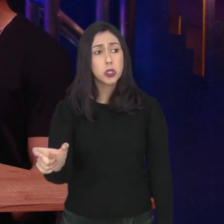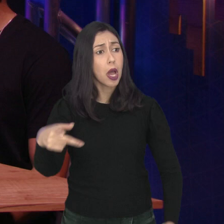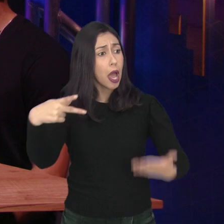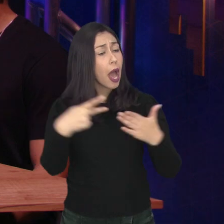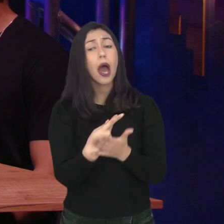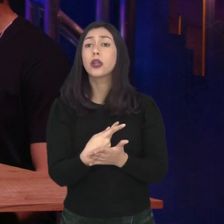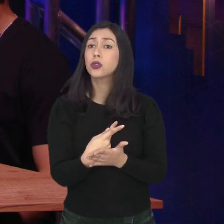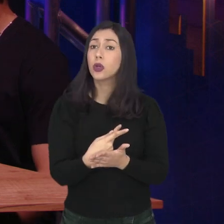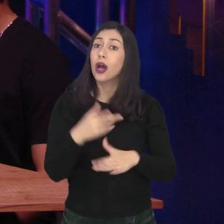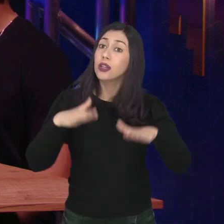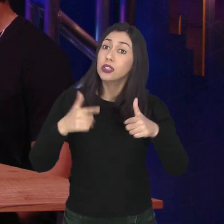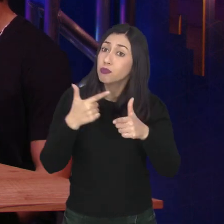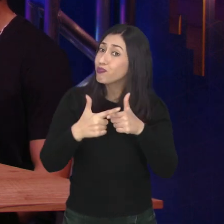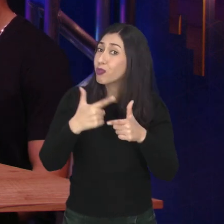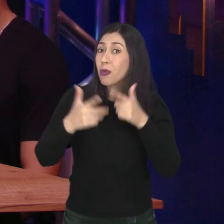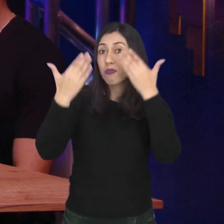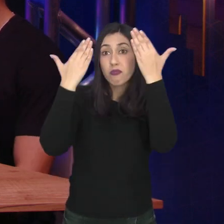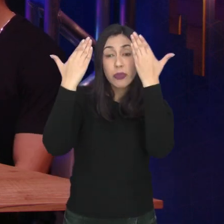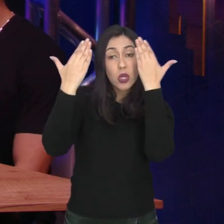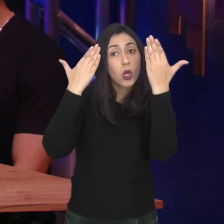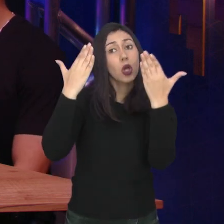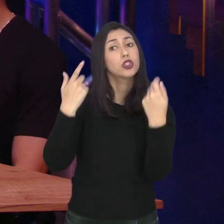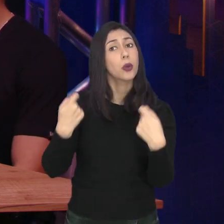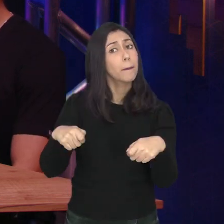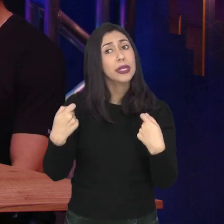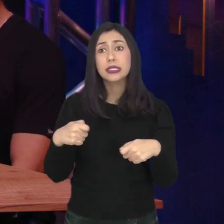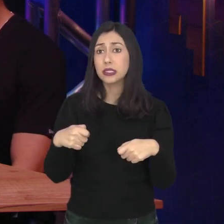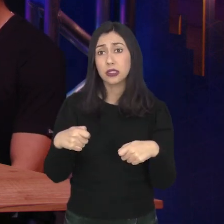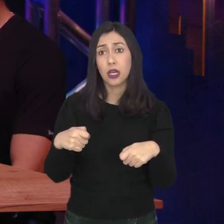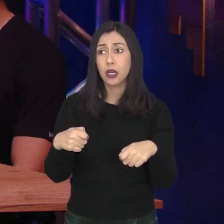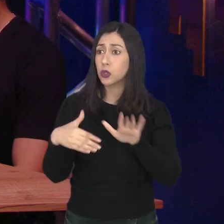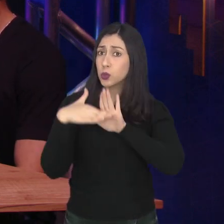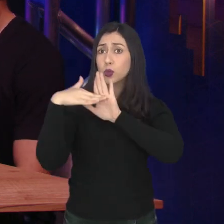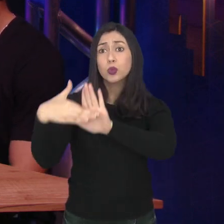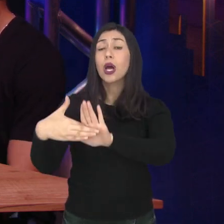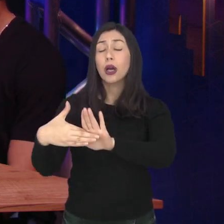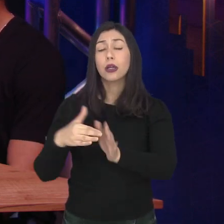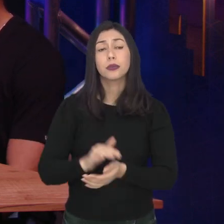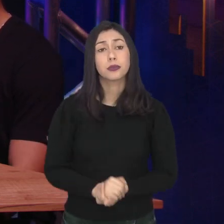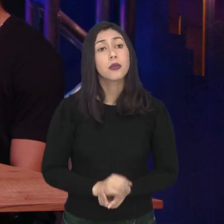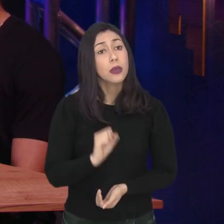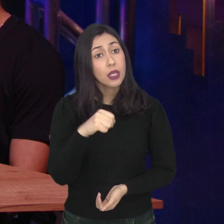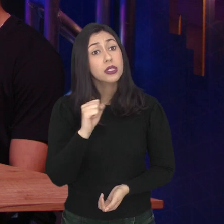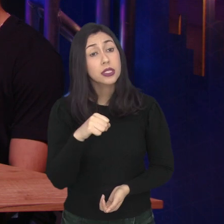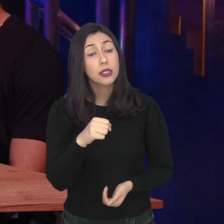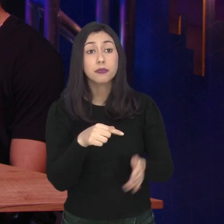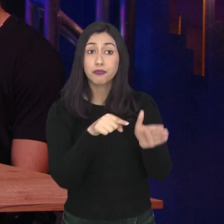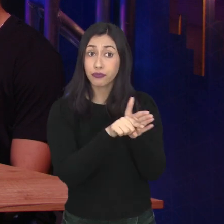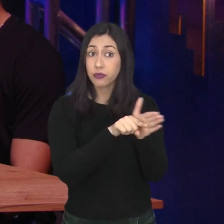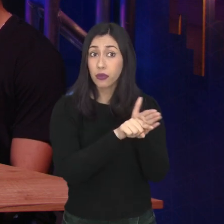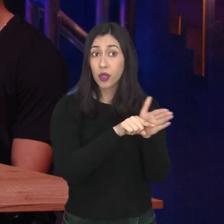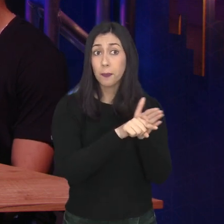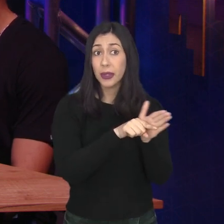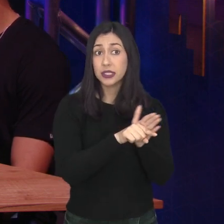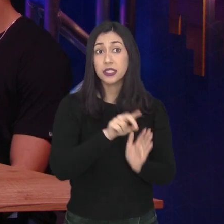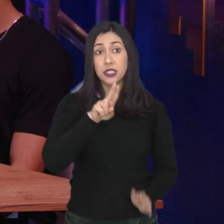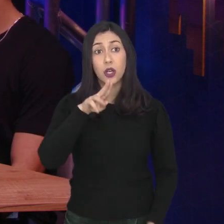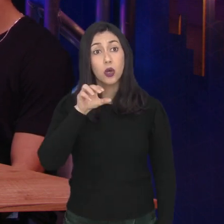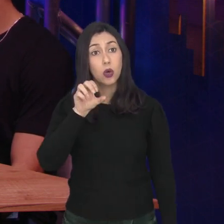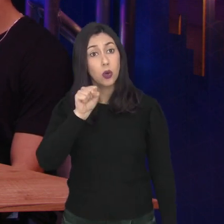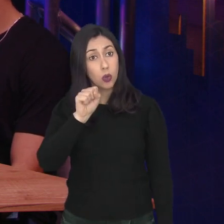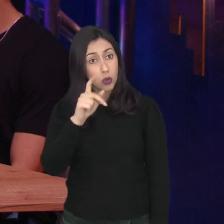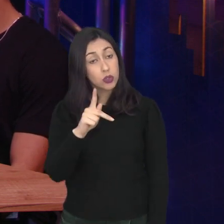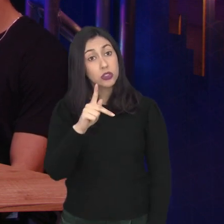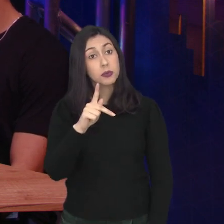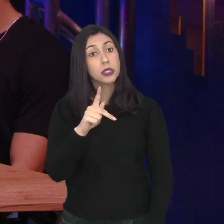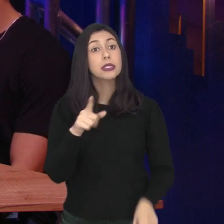cara tá com algum problema psicológico, né? Esse valentão, ele precisa ser tratado também. Exatamente. Nessa pesquisa da USP, que a gente